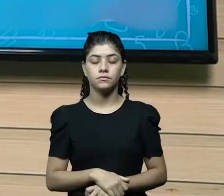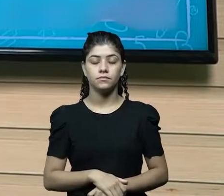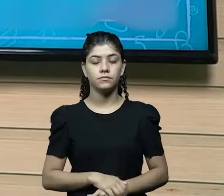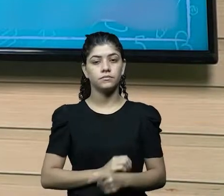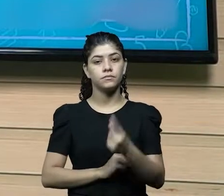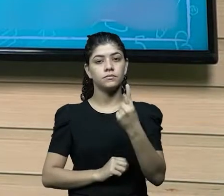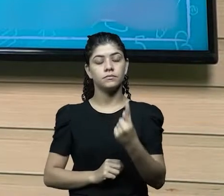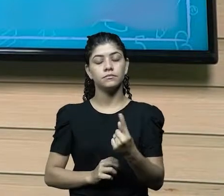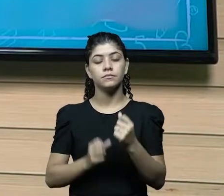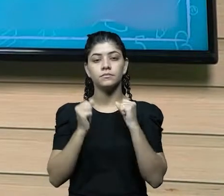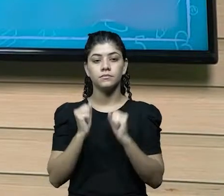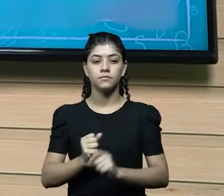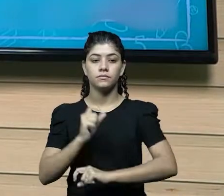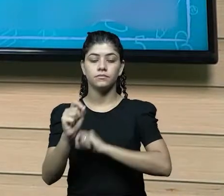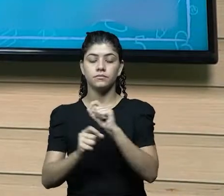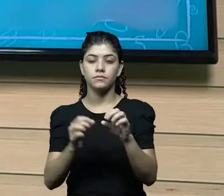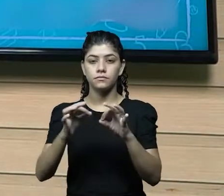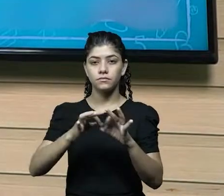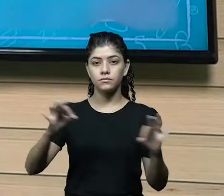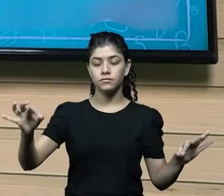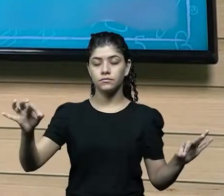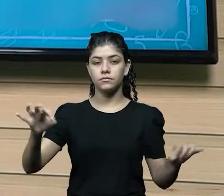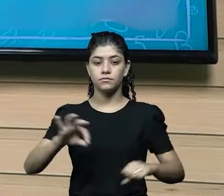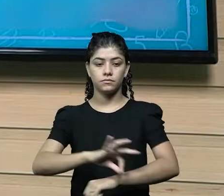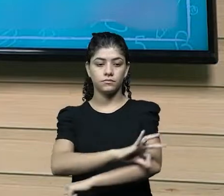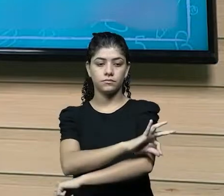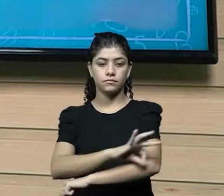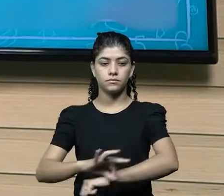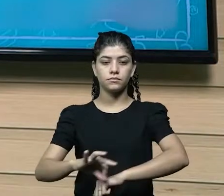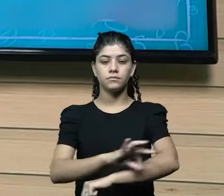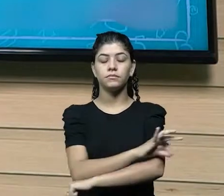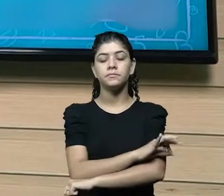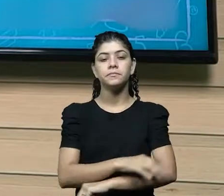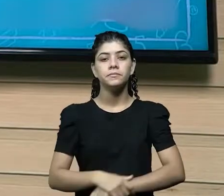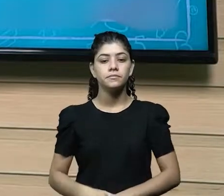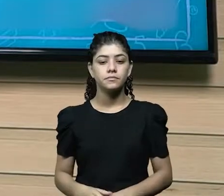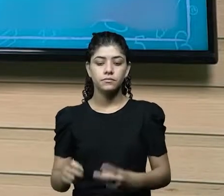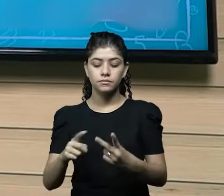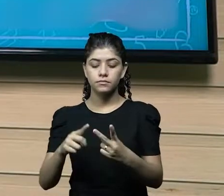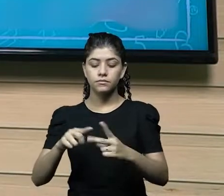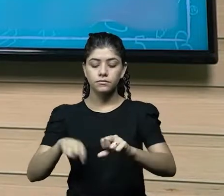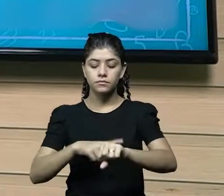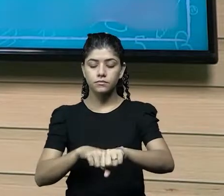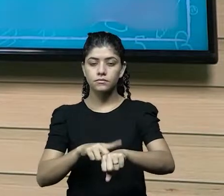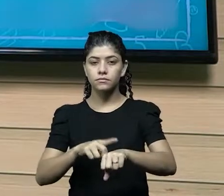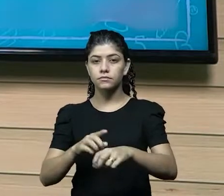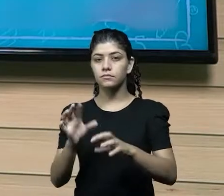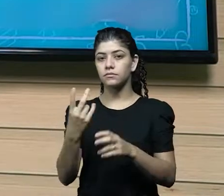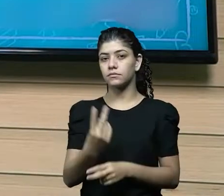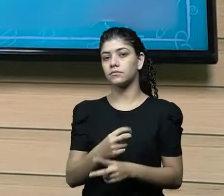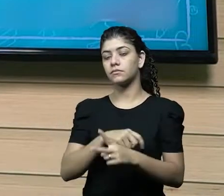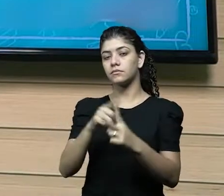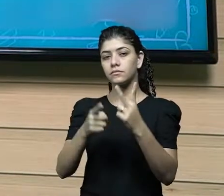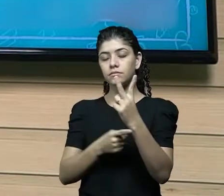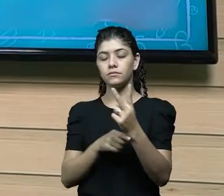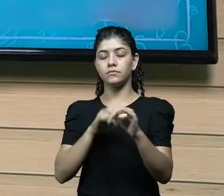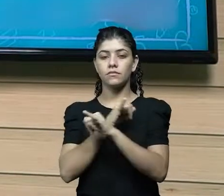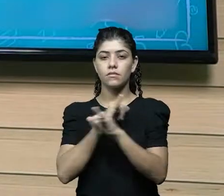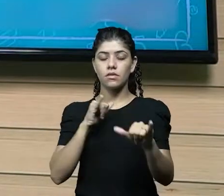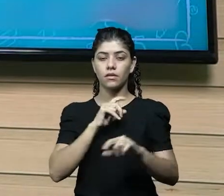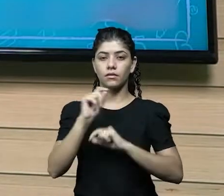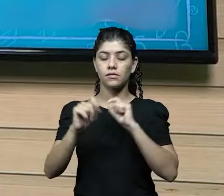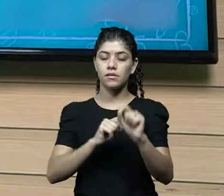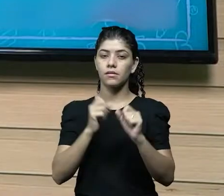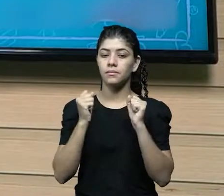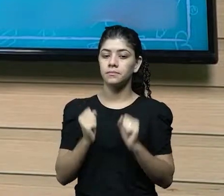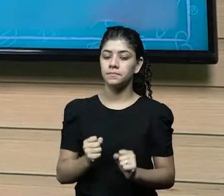um pode ser tomado com uma trena e o outro com um cronômetro. Então essas duas distâncias, essas duas informações que